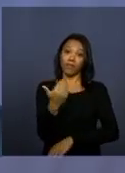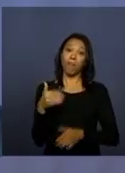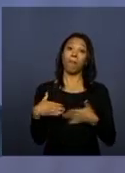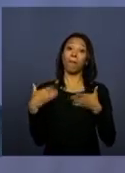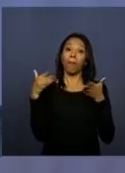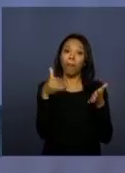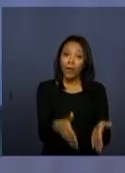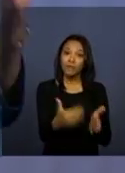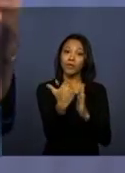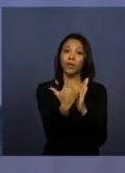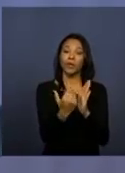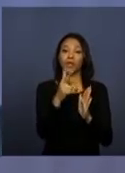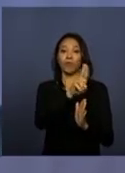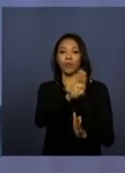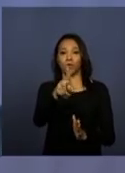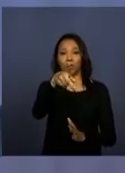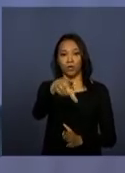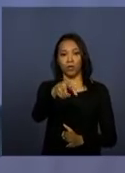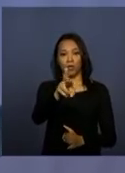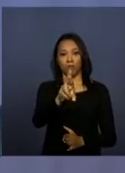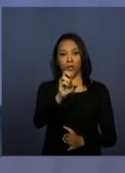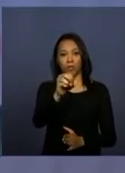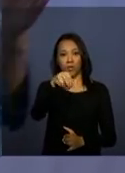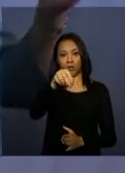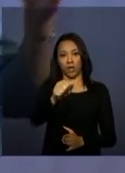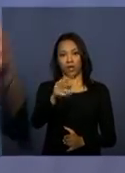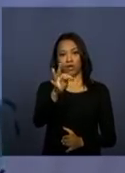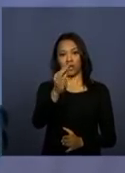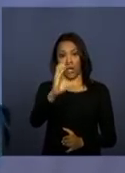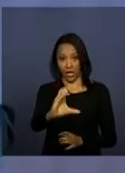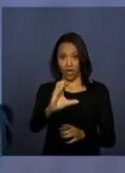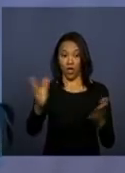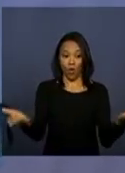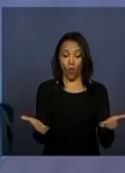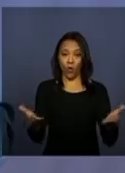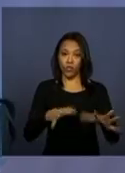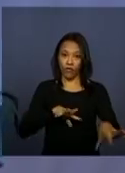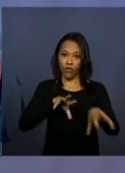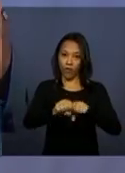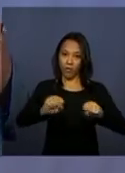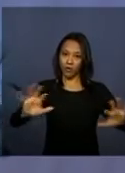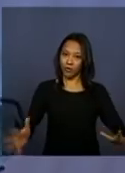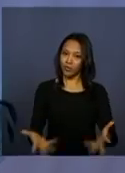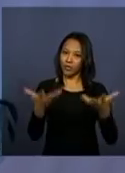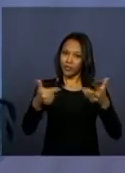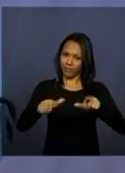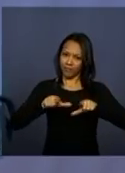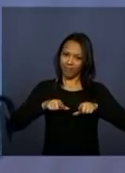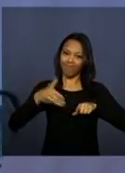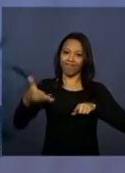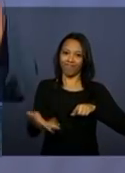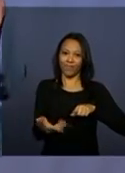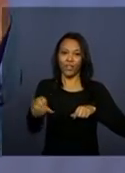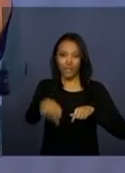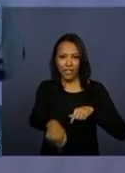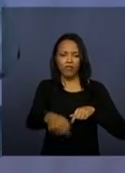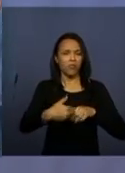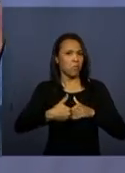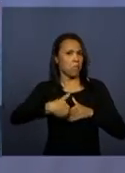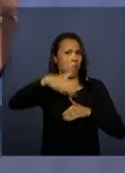Pronatec. Essa formatura que nós presenciamos aqui hoje, simbólica, porque foram